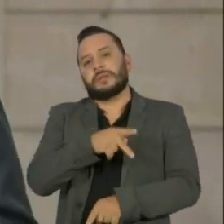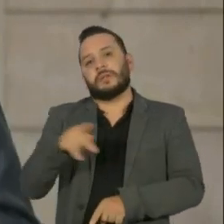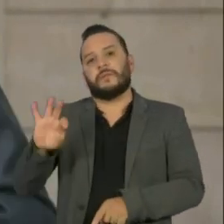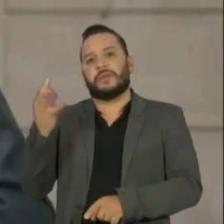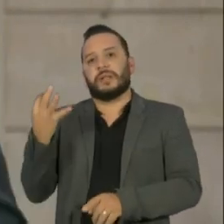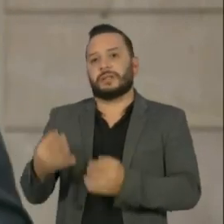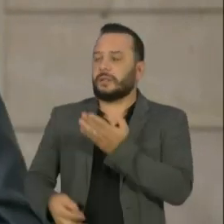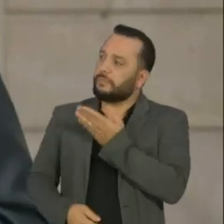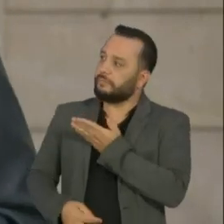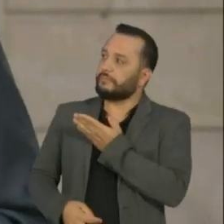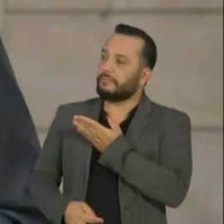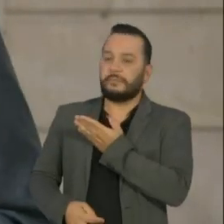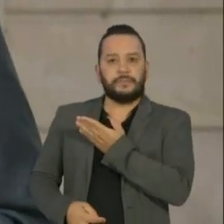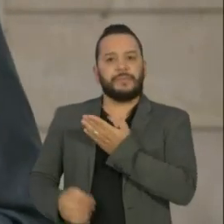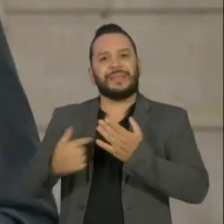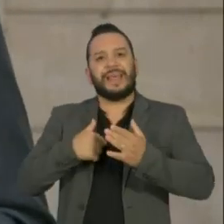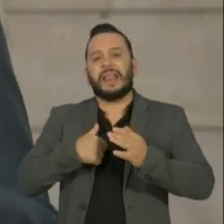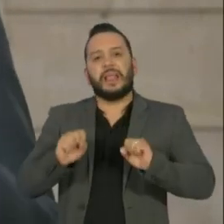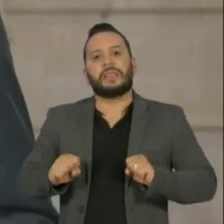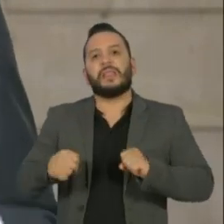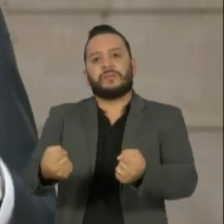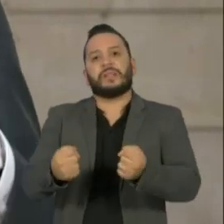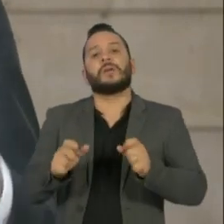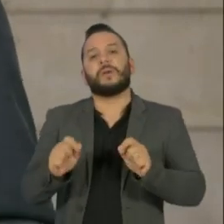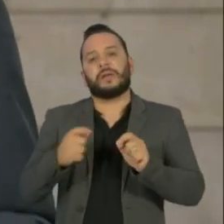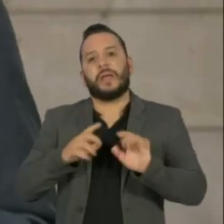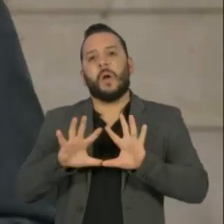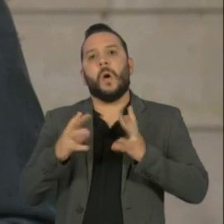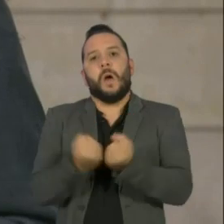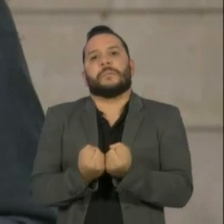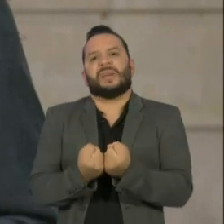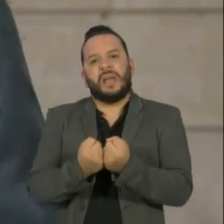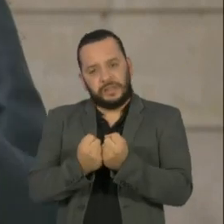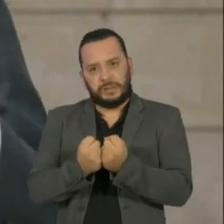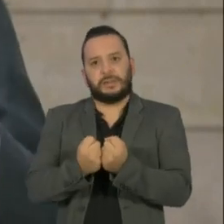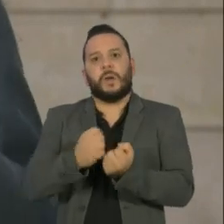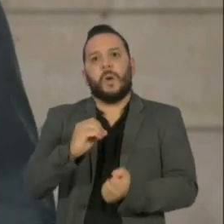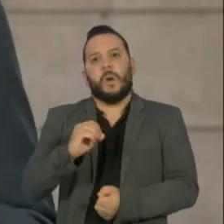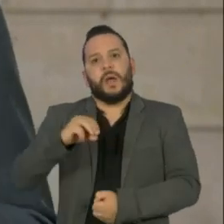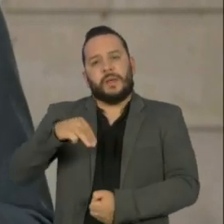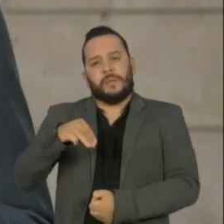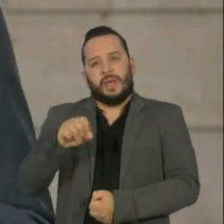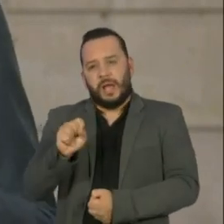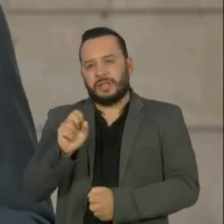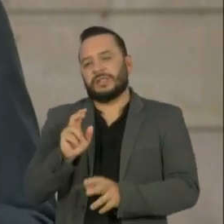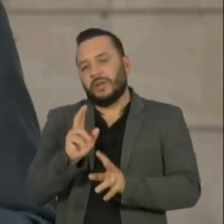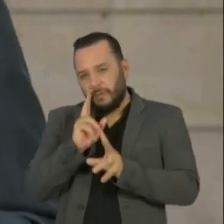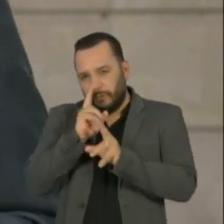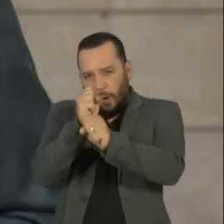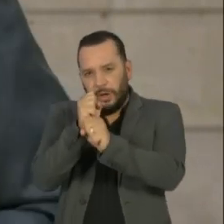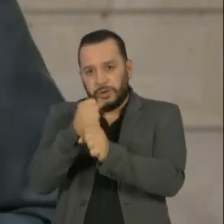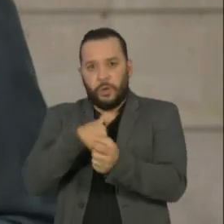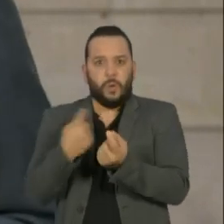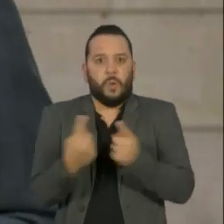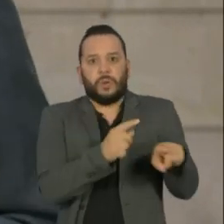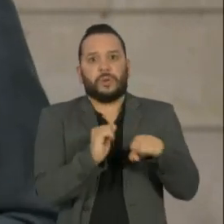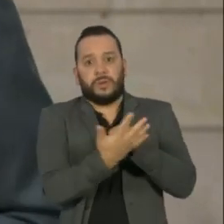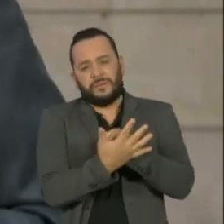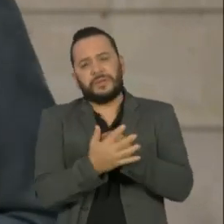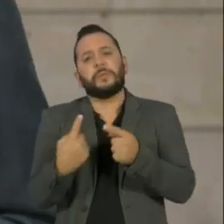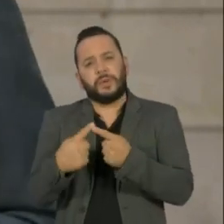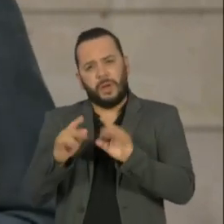Macron, defendeu uma OMS forte para lidar com a Covid-19, pois ela é quem tem